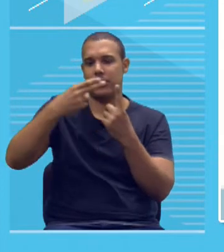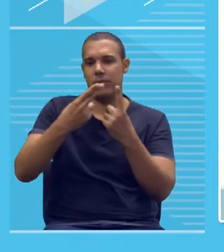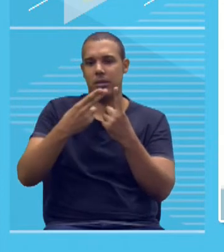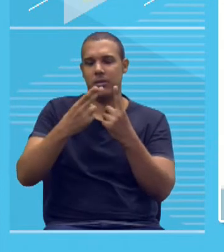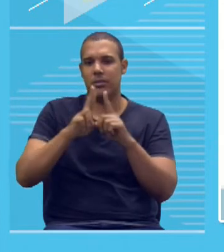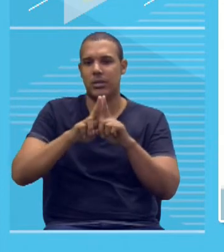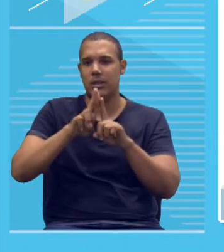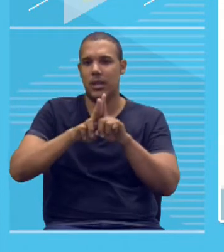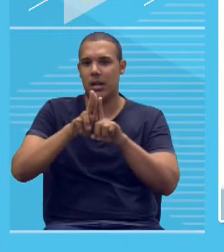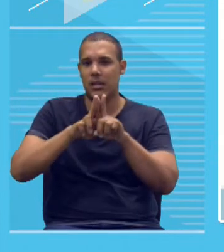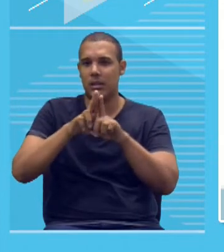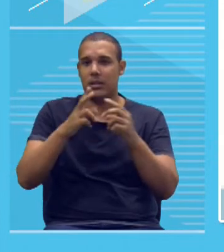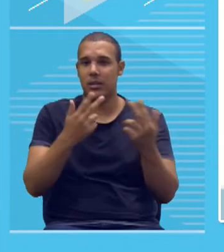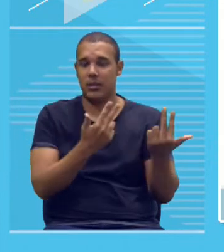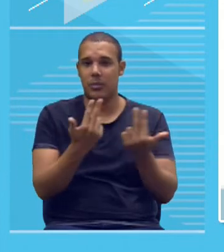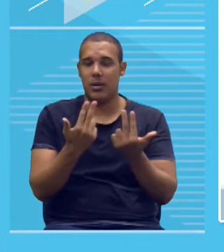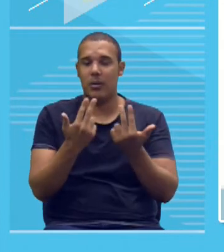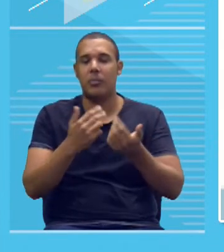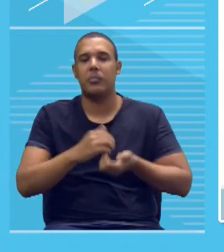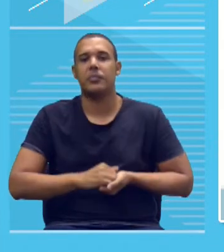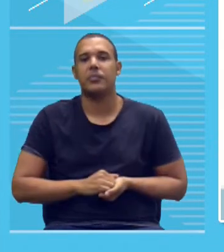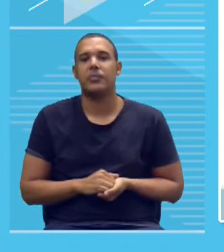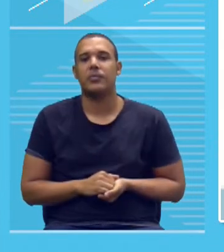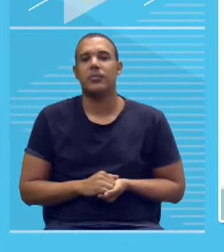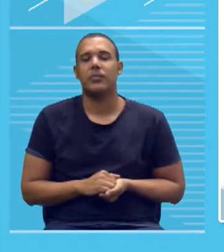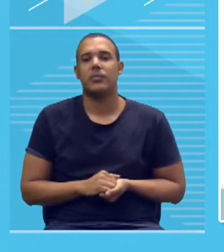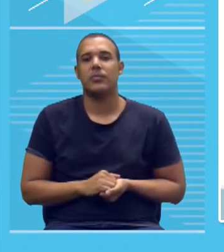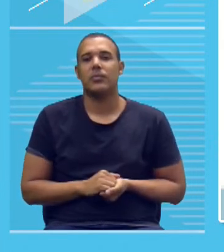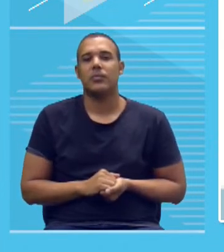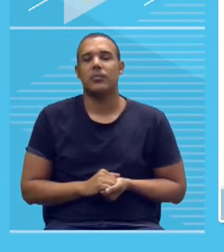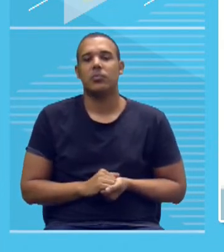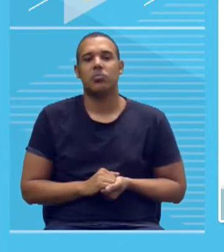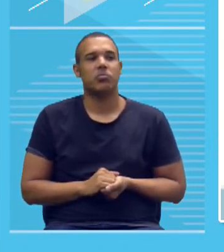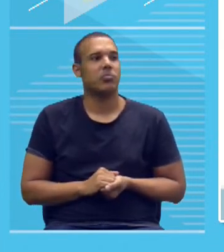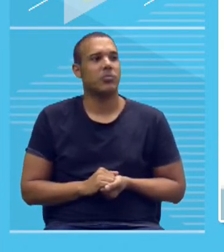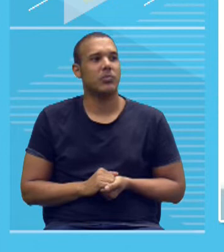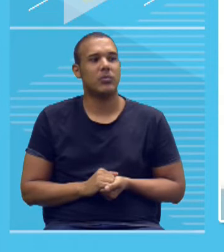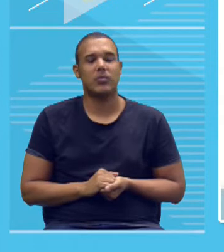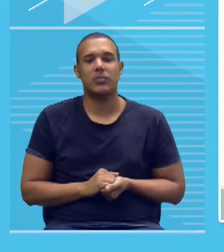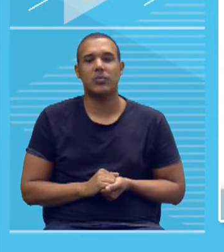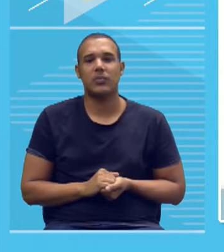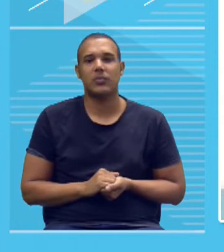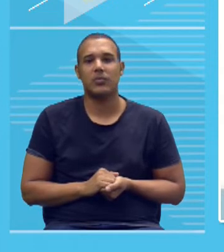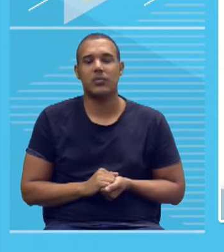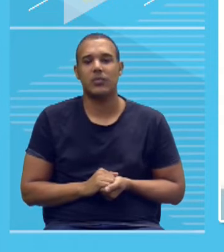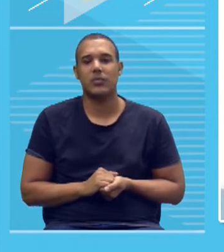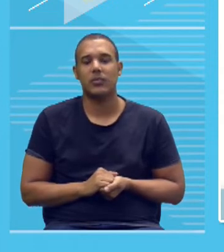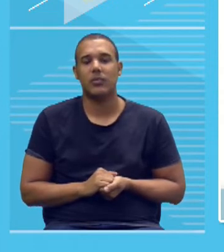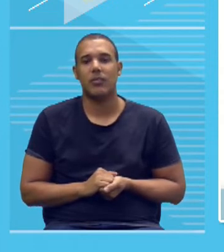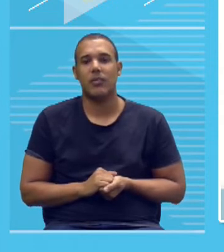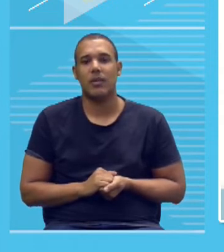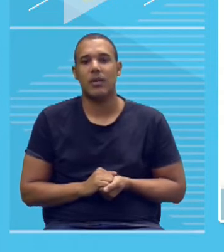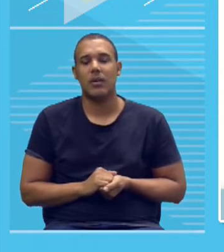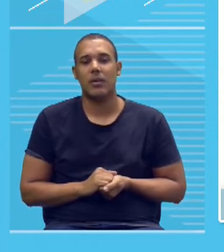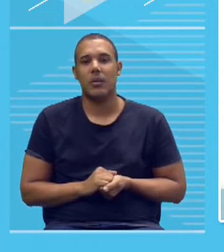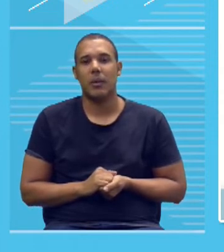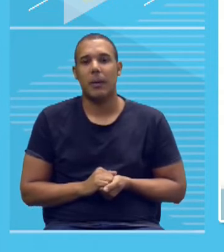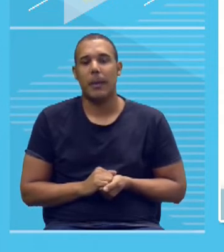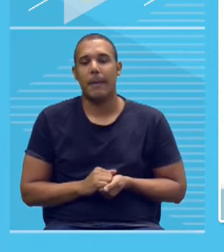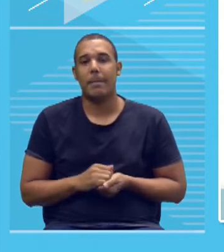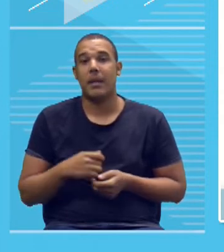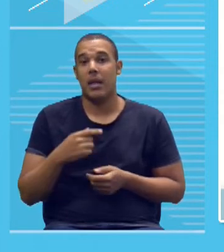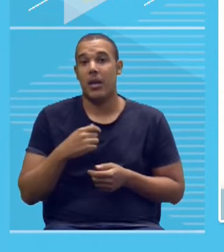observada Tá bom então Prof eu não sei vocês eu se eu for fazer eu faço o